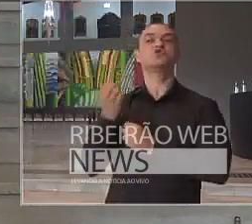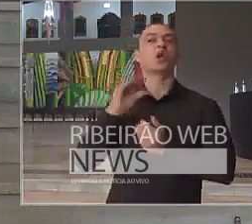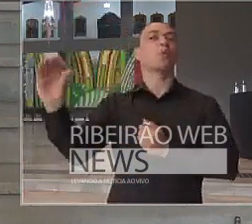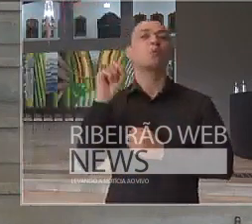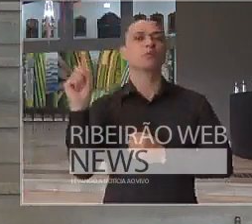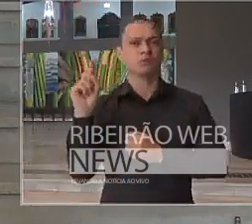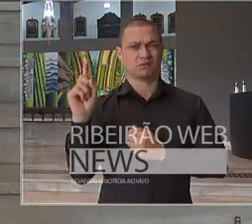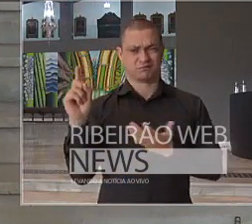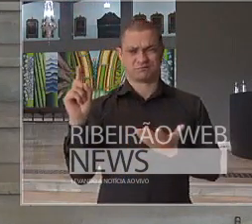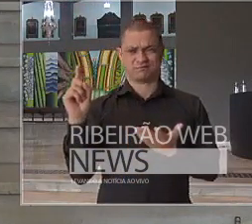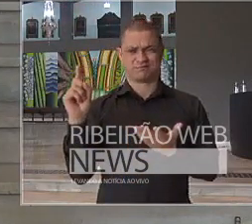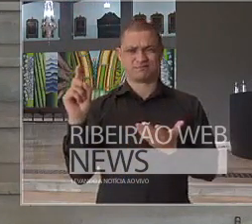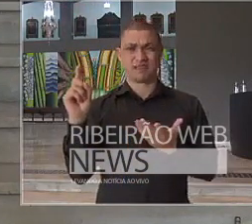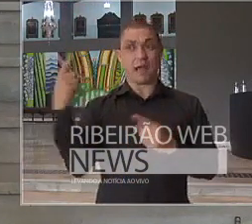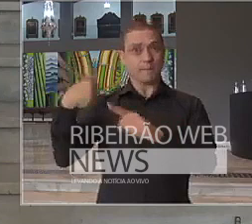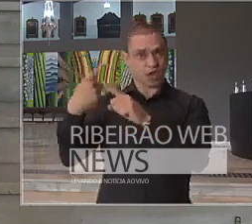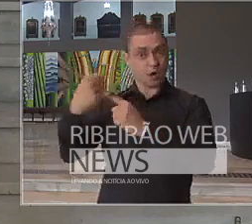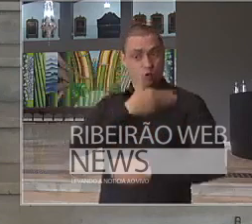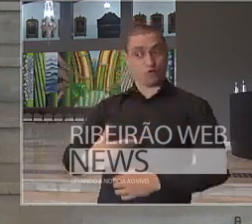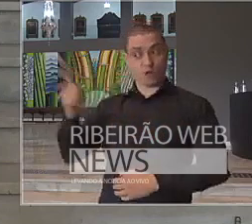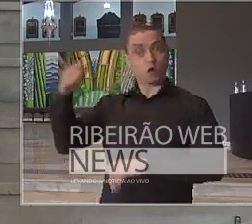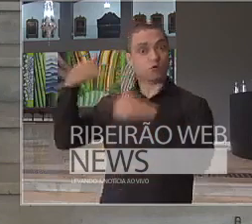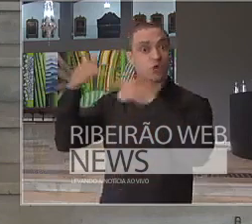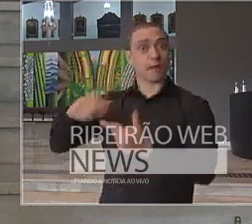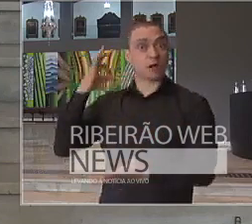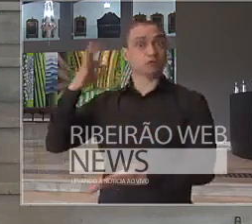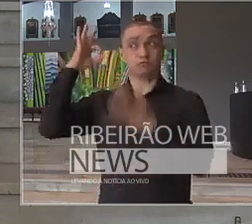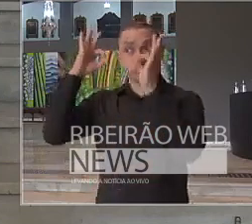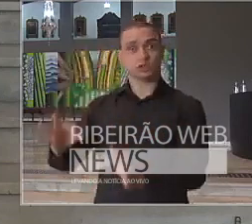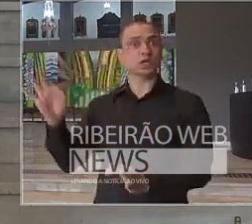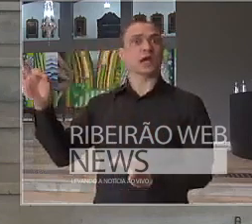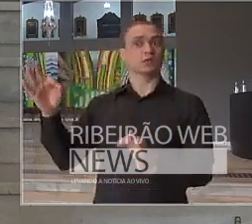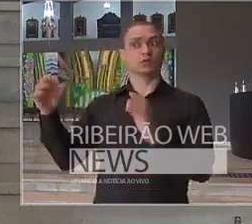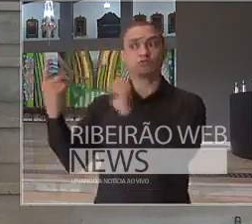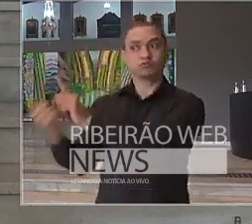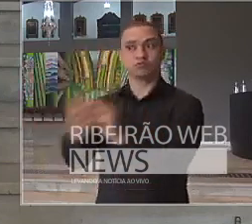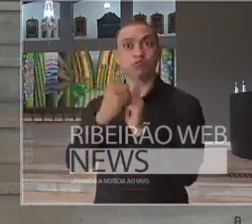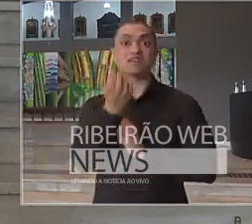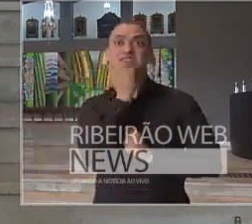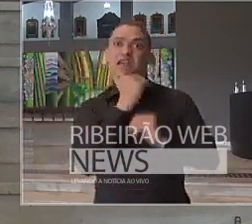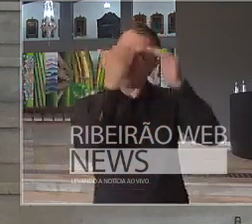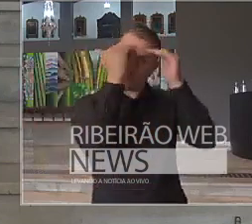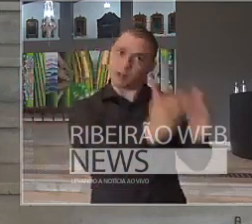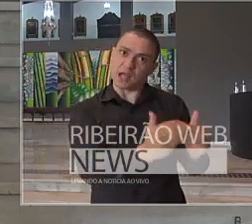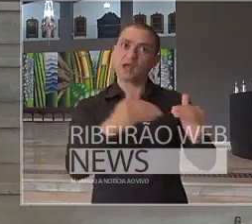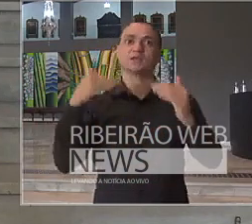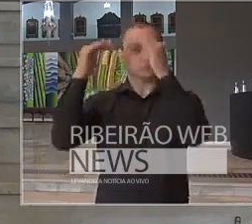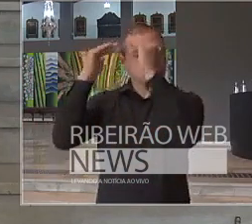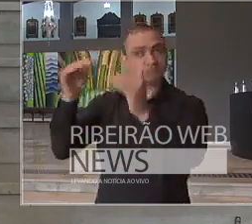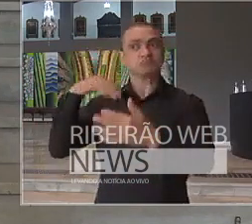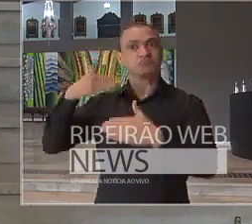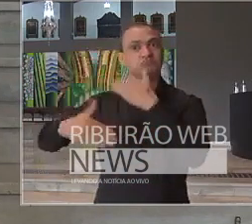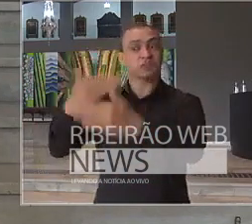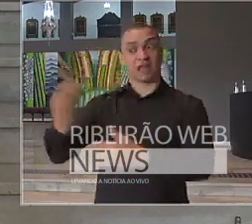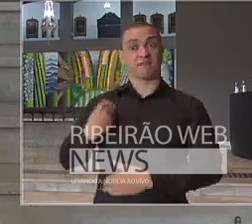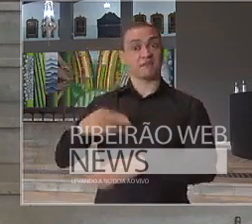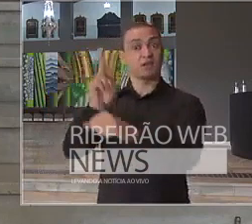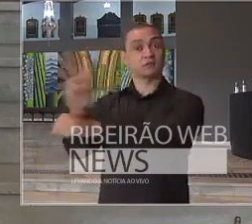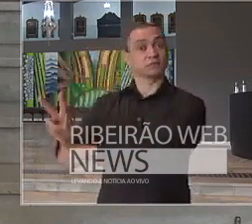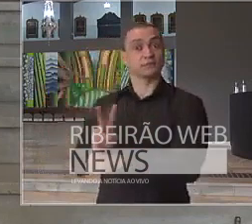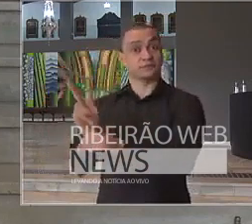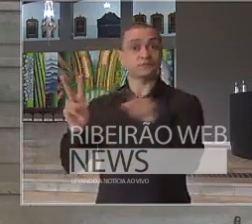porque tem cumprido o seu dever e a sua obrigação de atender à ciência e à saúde para proteger a vida dos